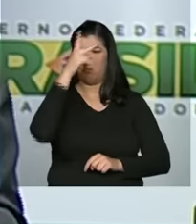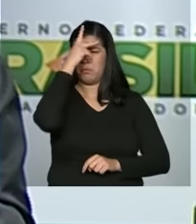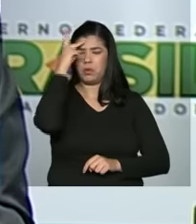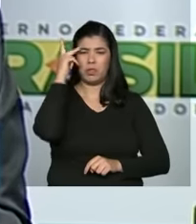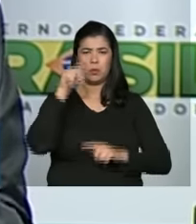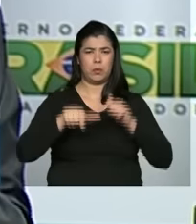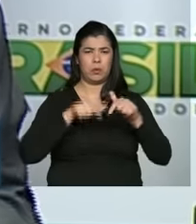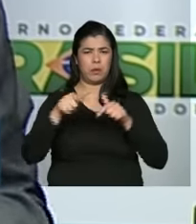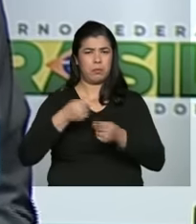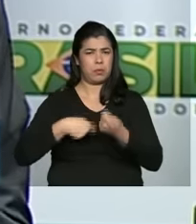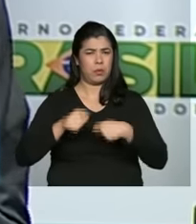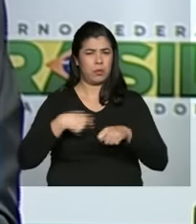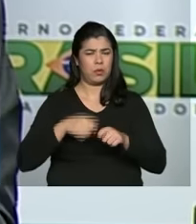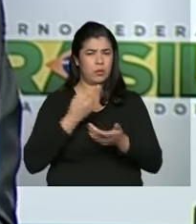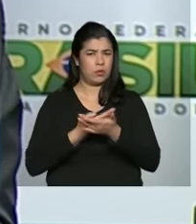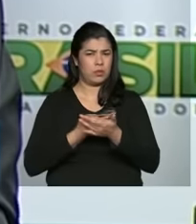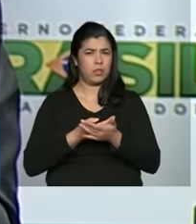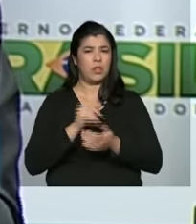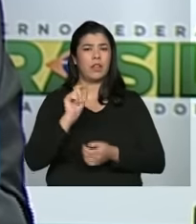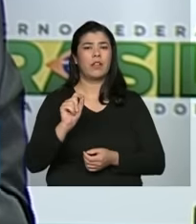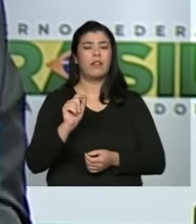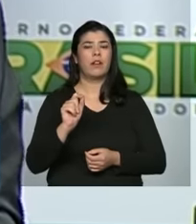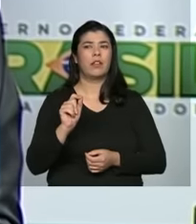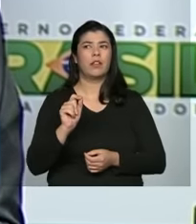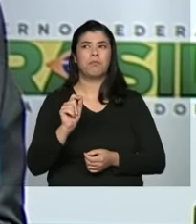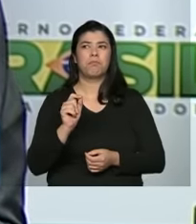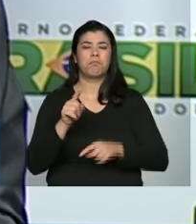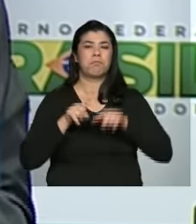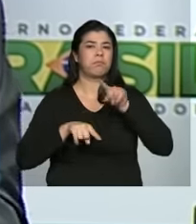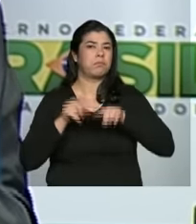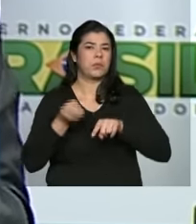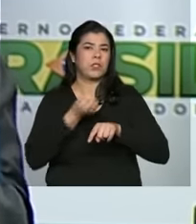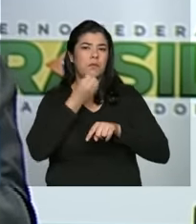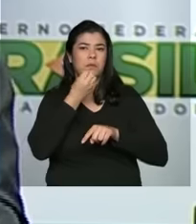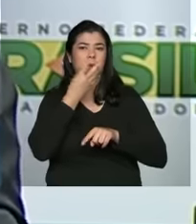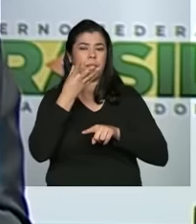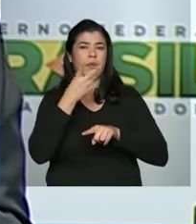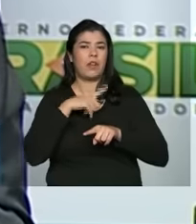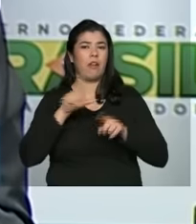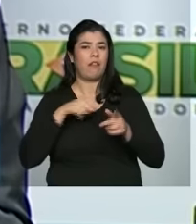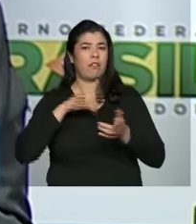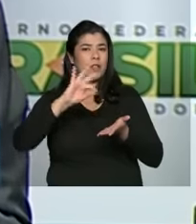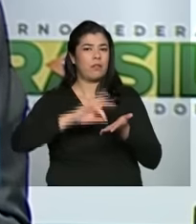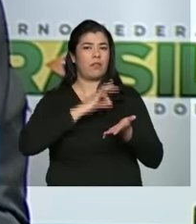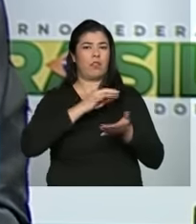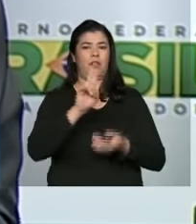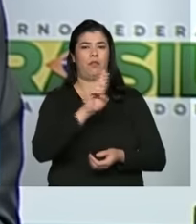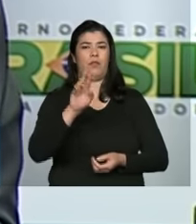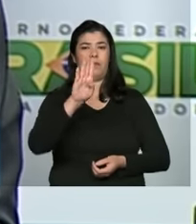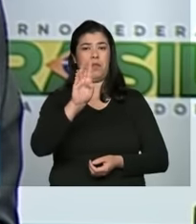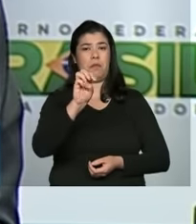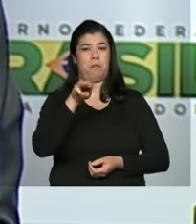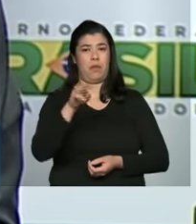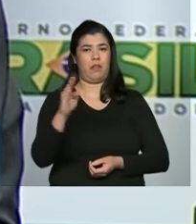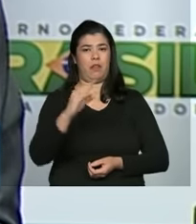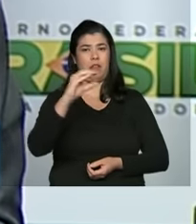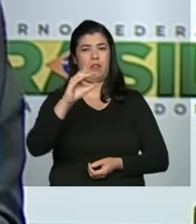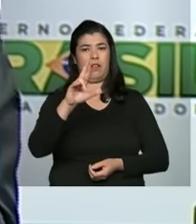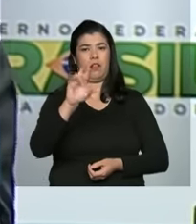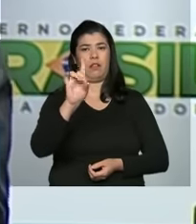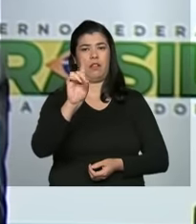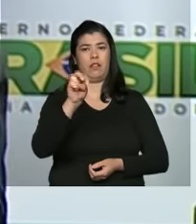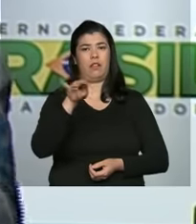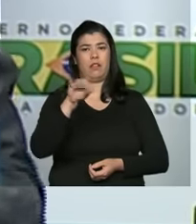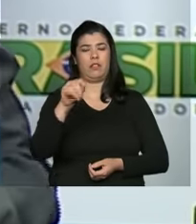usam mas que é muito importante um bem credencial O que que significa um bem credencial significa o seguinte